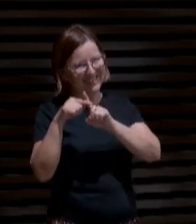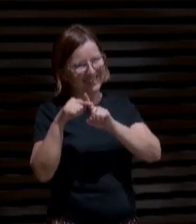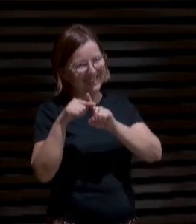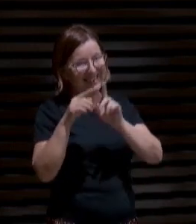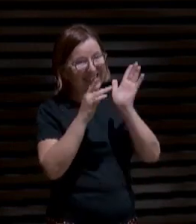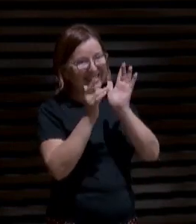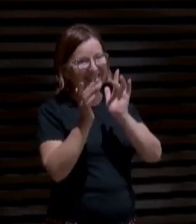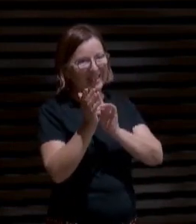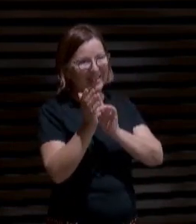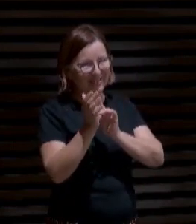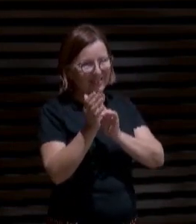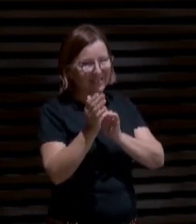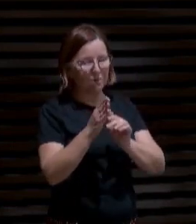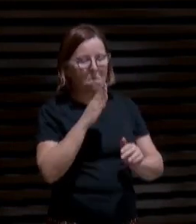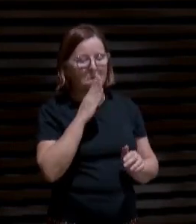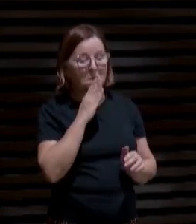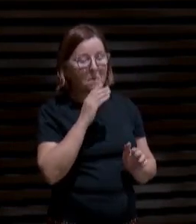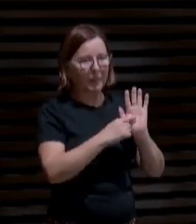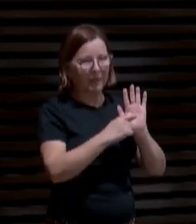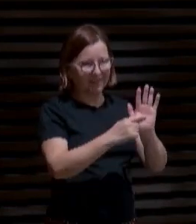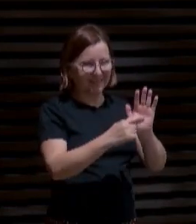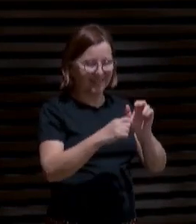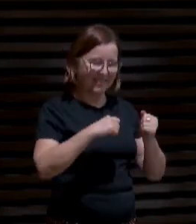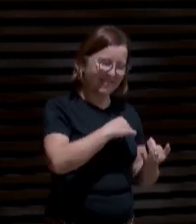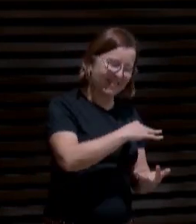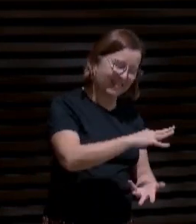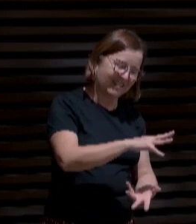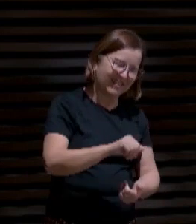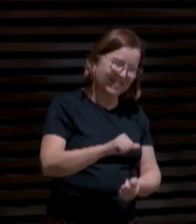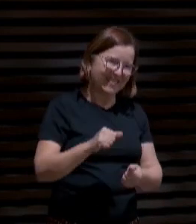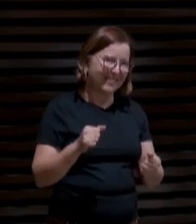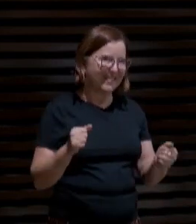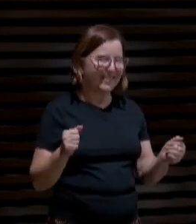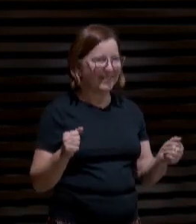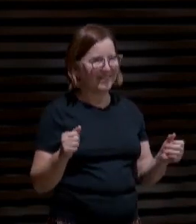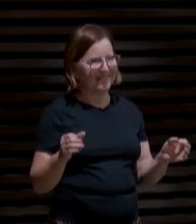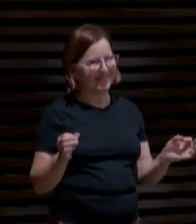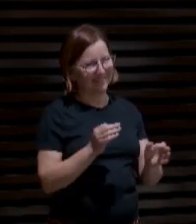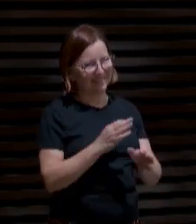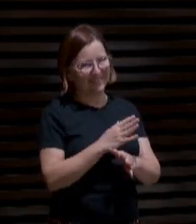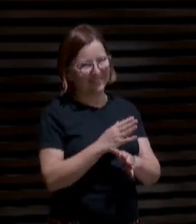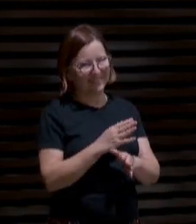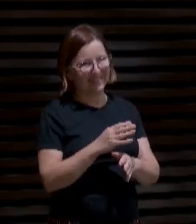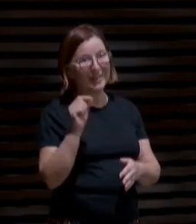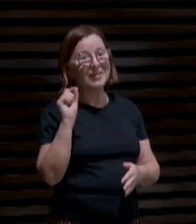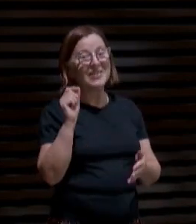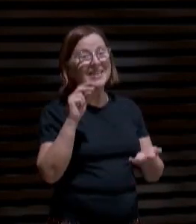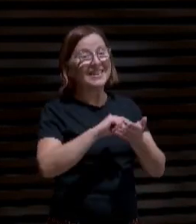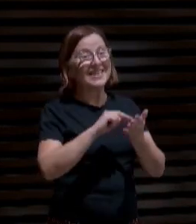que ele, sem falar, mostrou ao mundo inteiro o que é